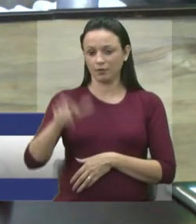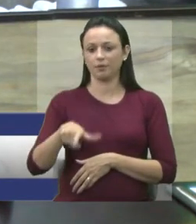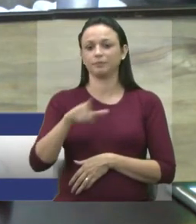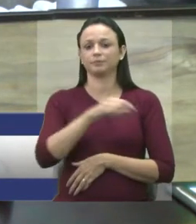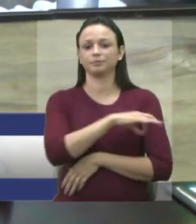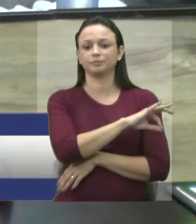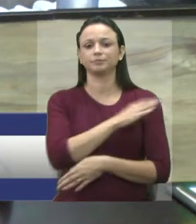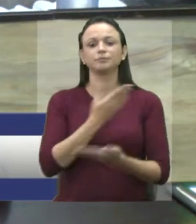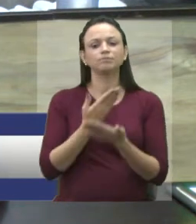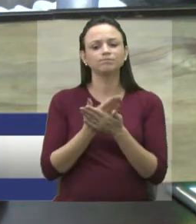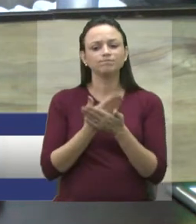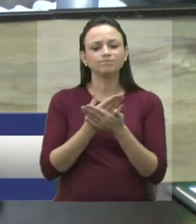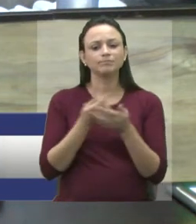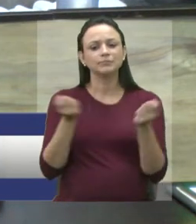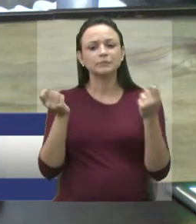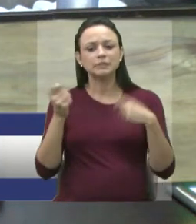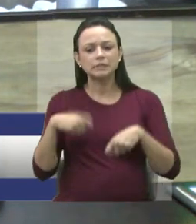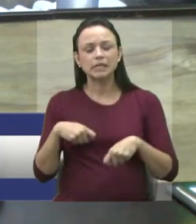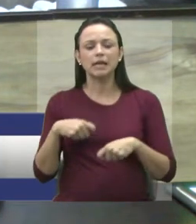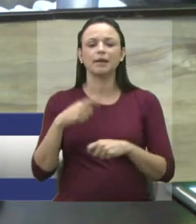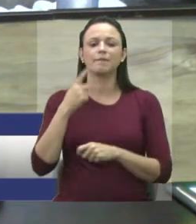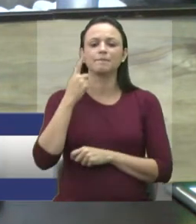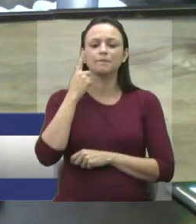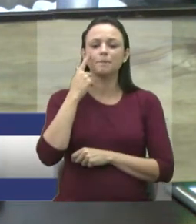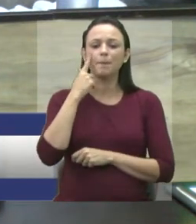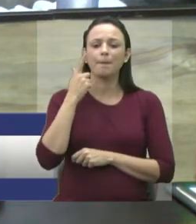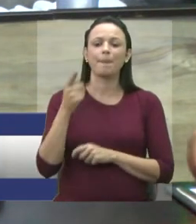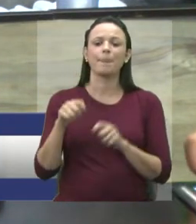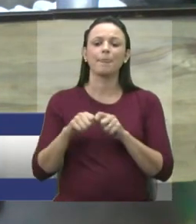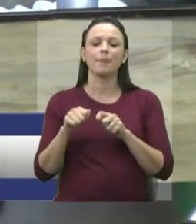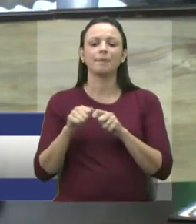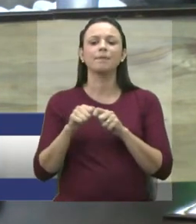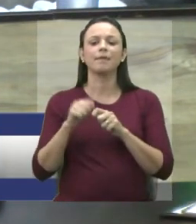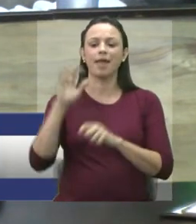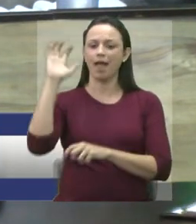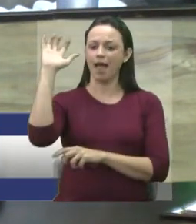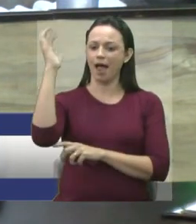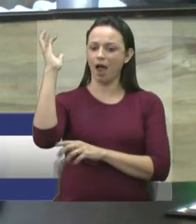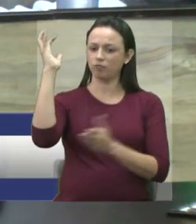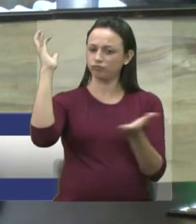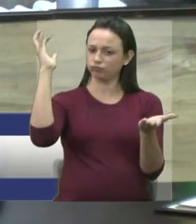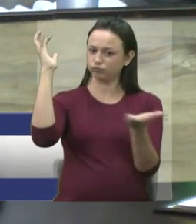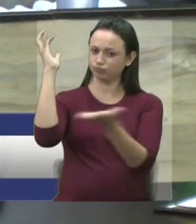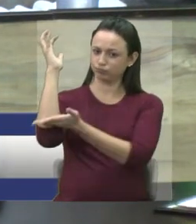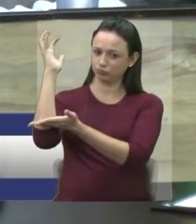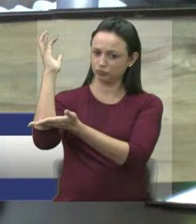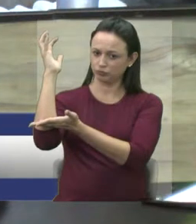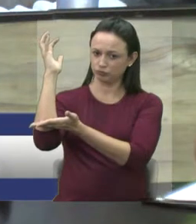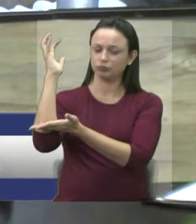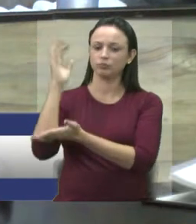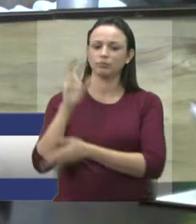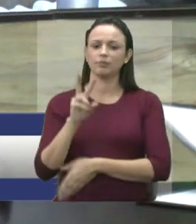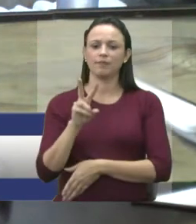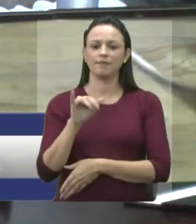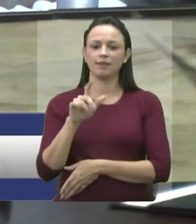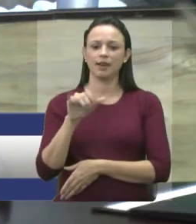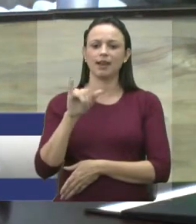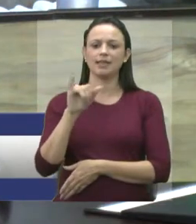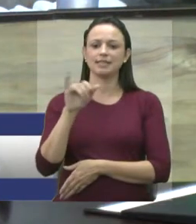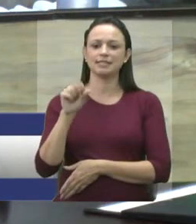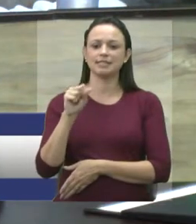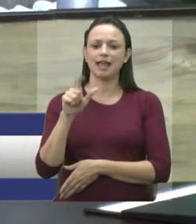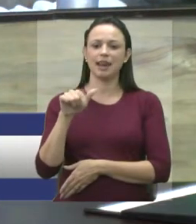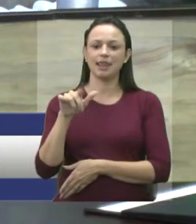que estude a viabilidade de realizar o corte das árvores na Vila Isalina Prado de